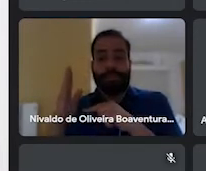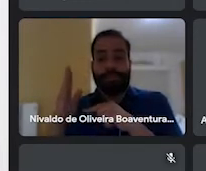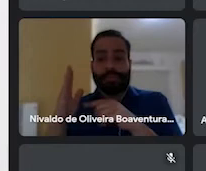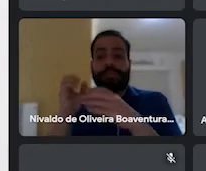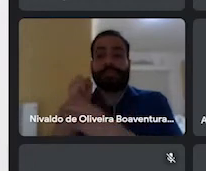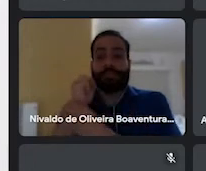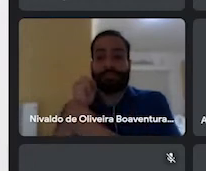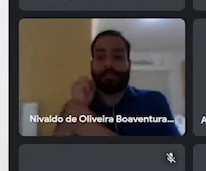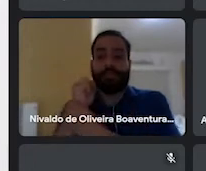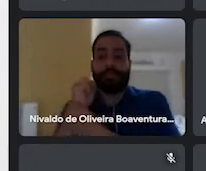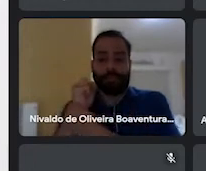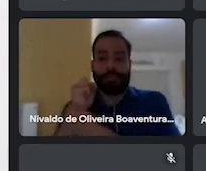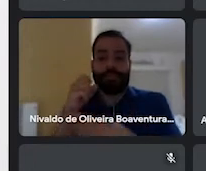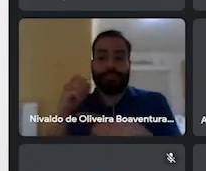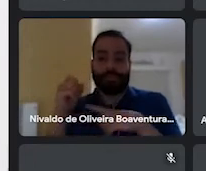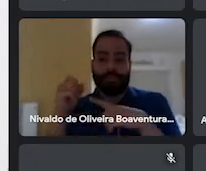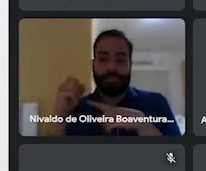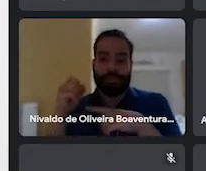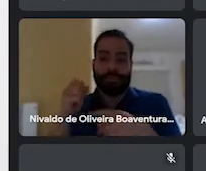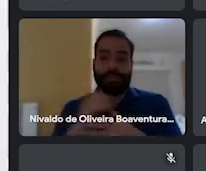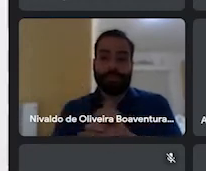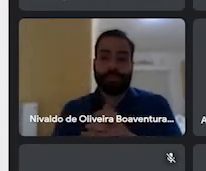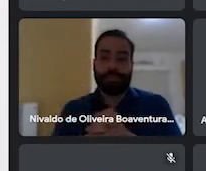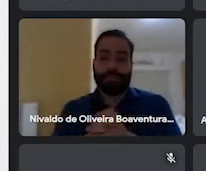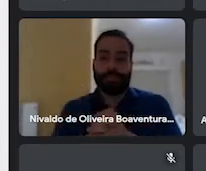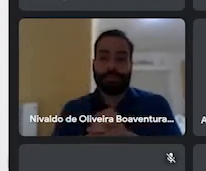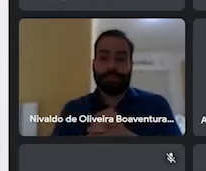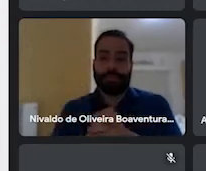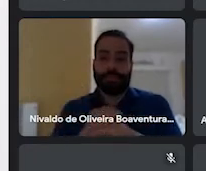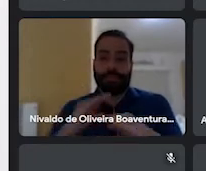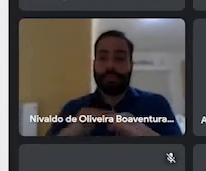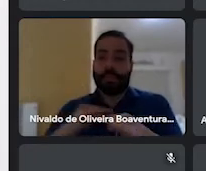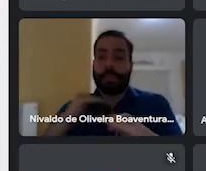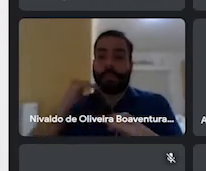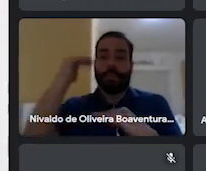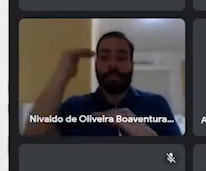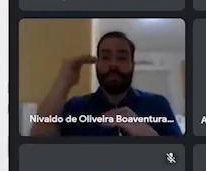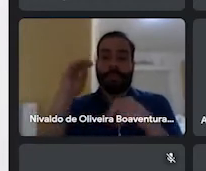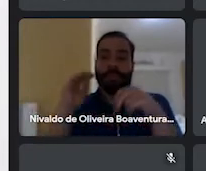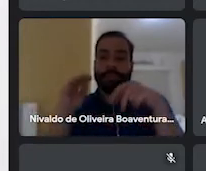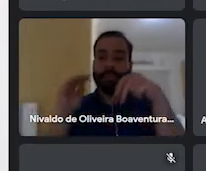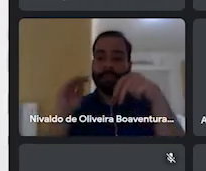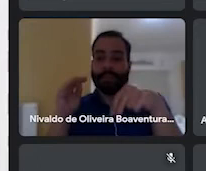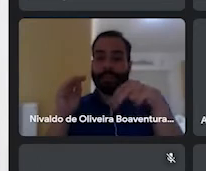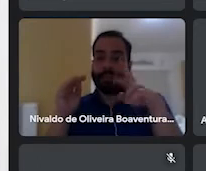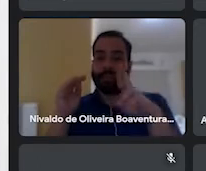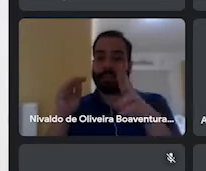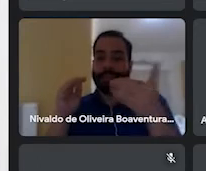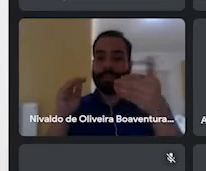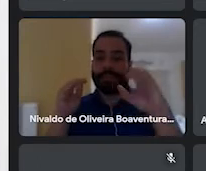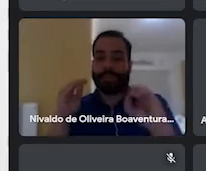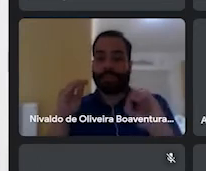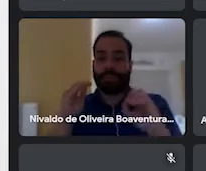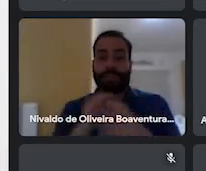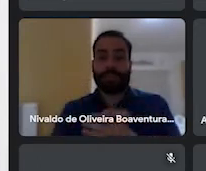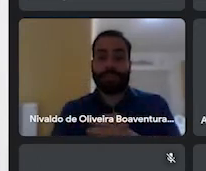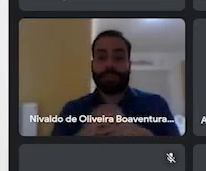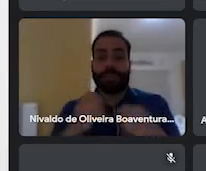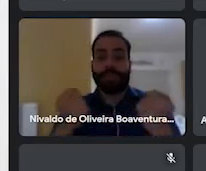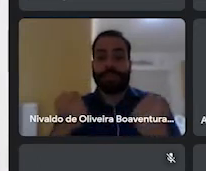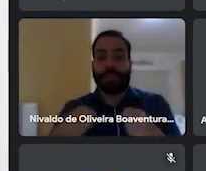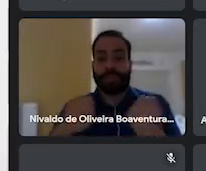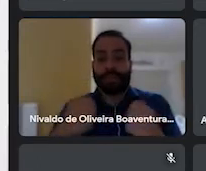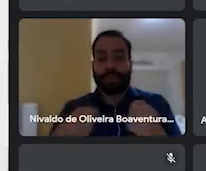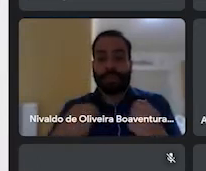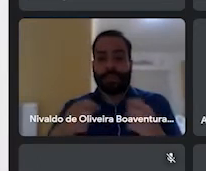segura do que a norma. Então, temos que trabalhar com bem